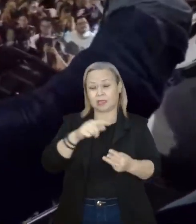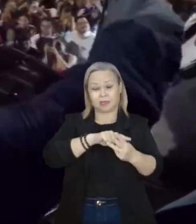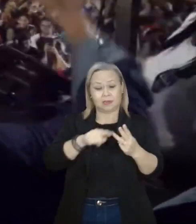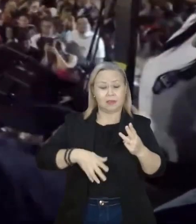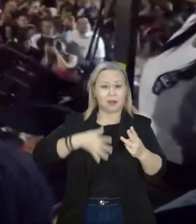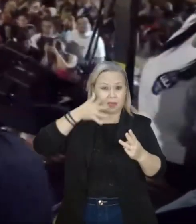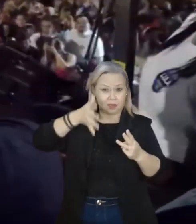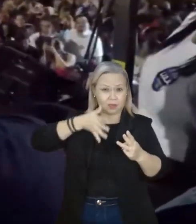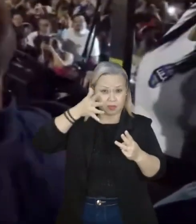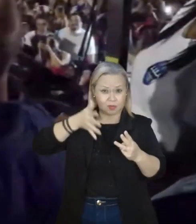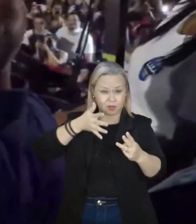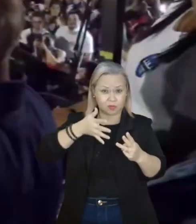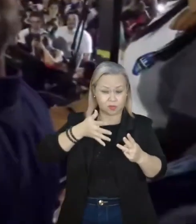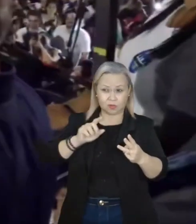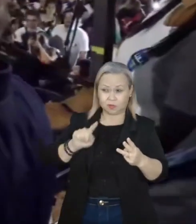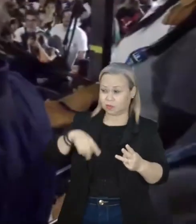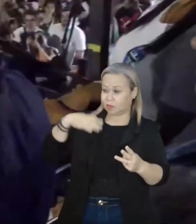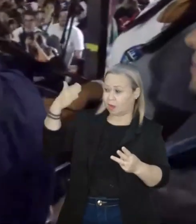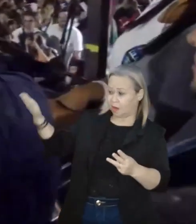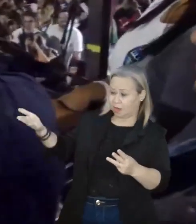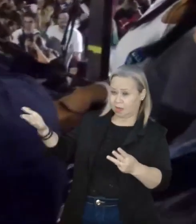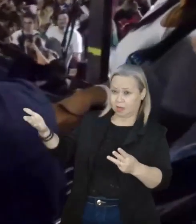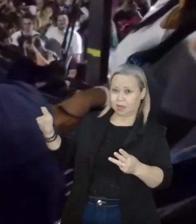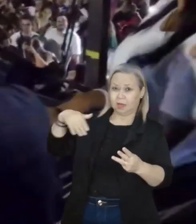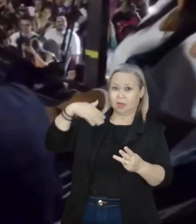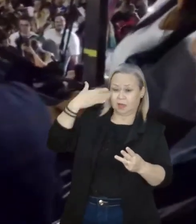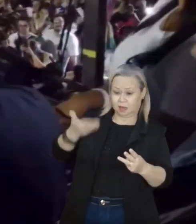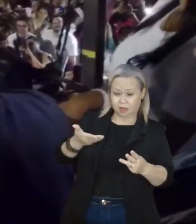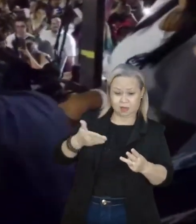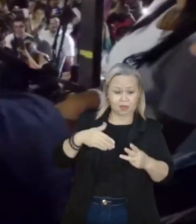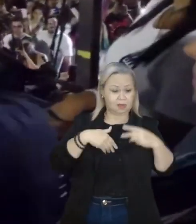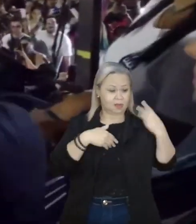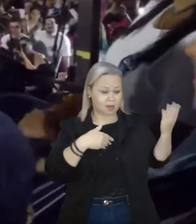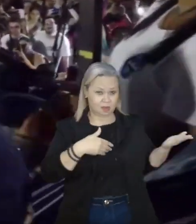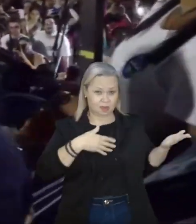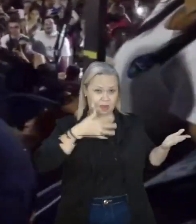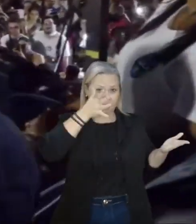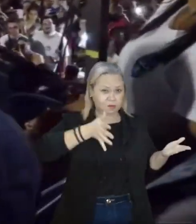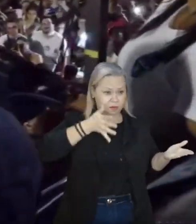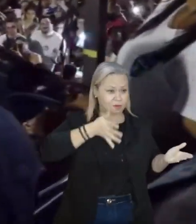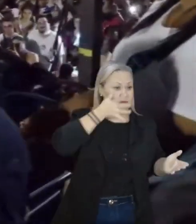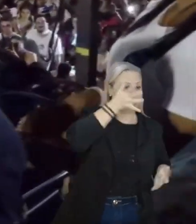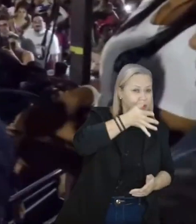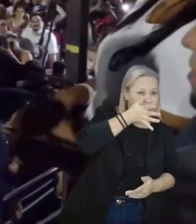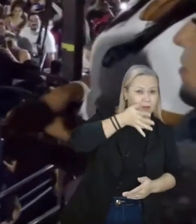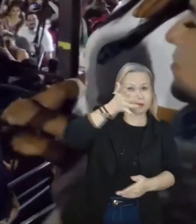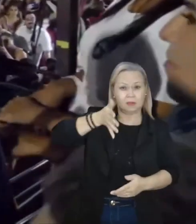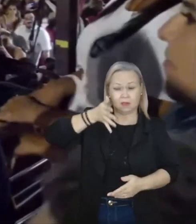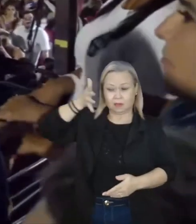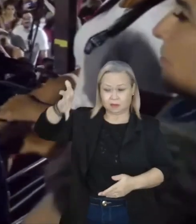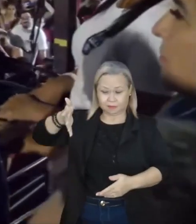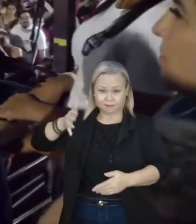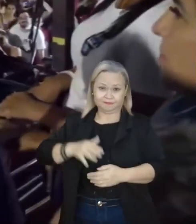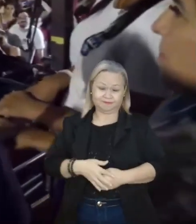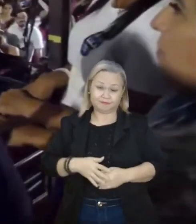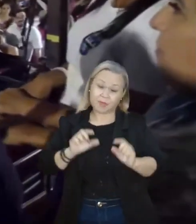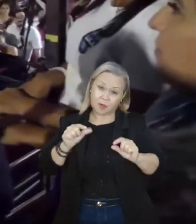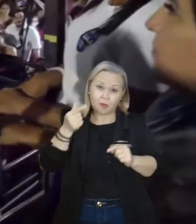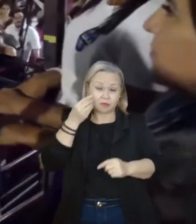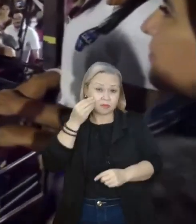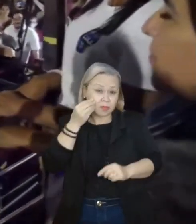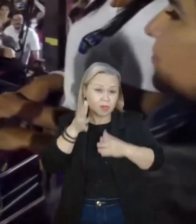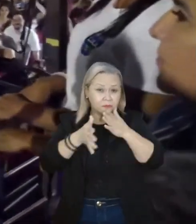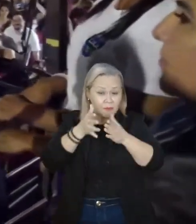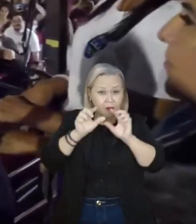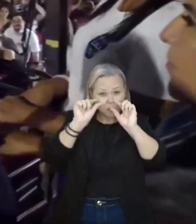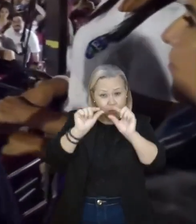naquela ponta, outro naquela ponta e um aqui. Eu vou tentar aqui apenas dizer algumas palavras. Eu tenho